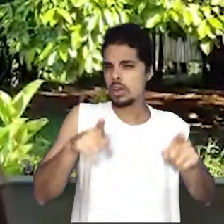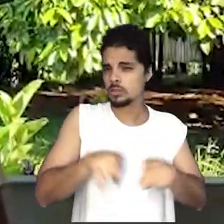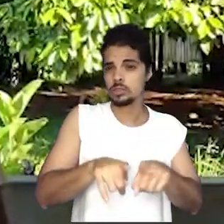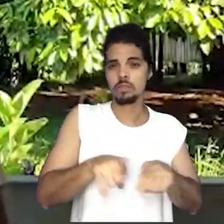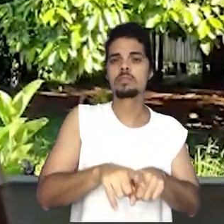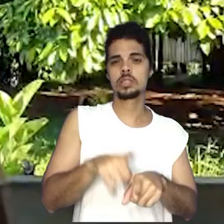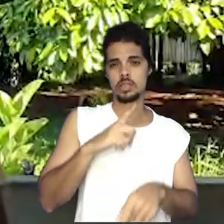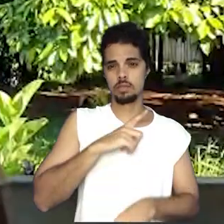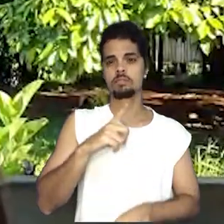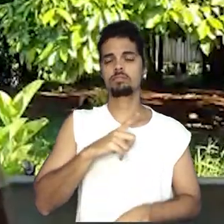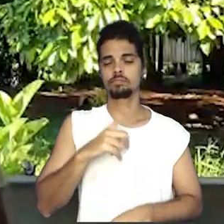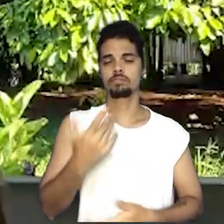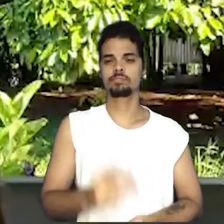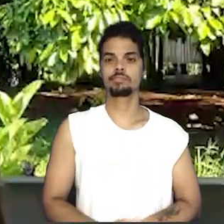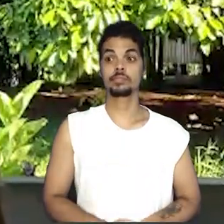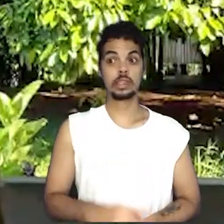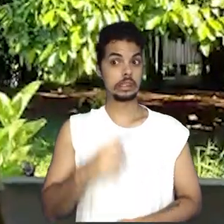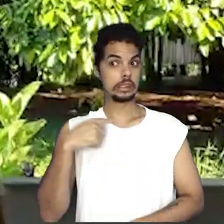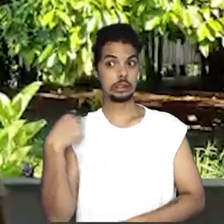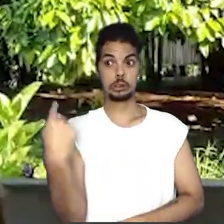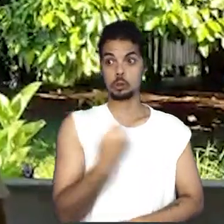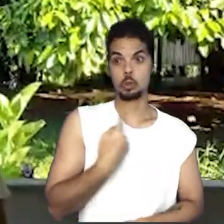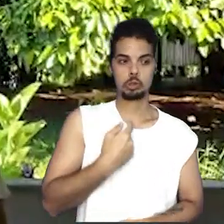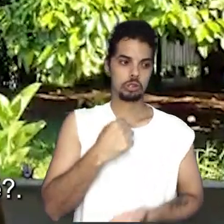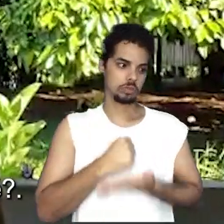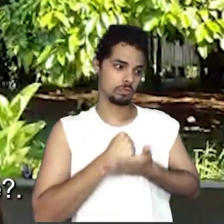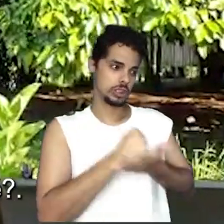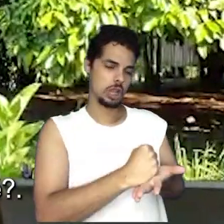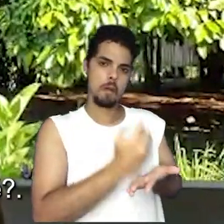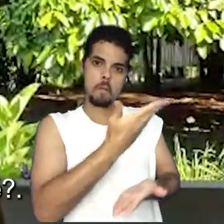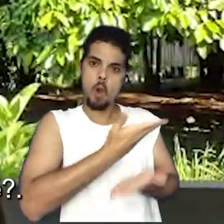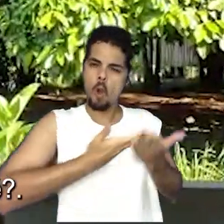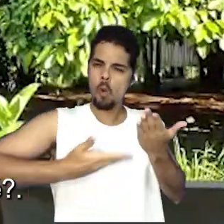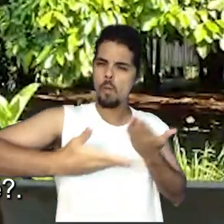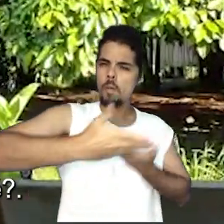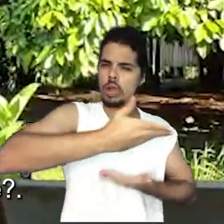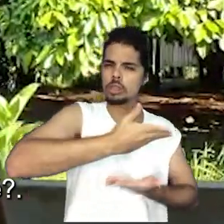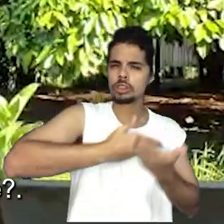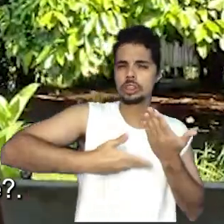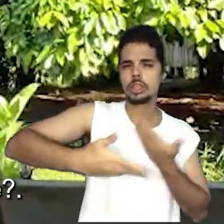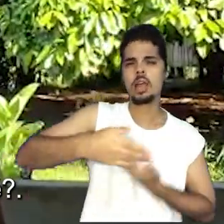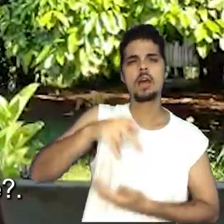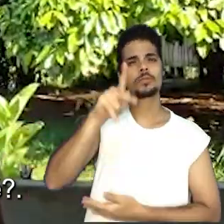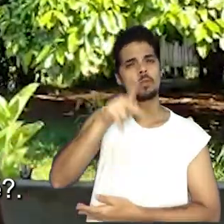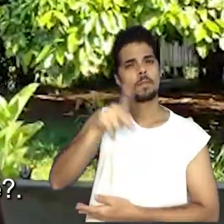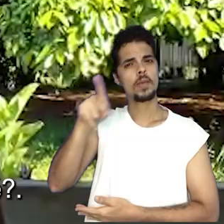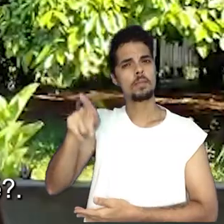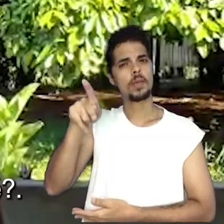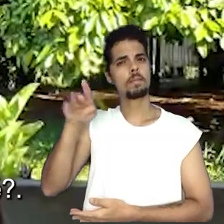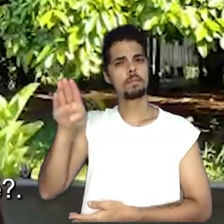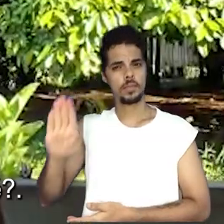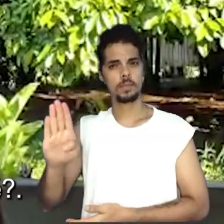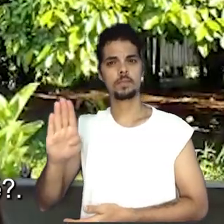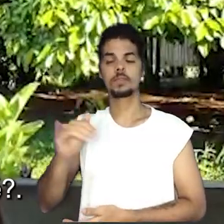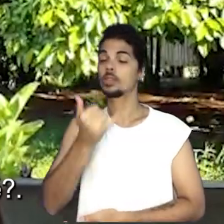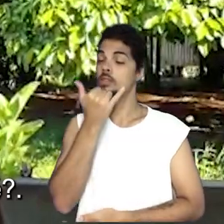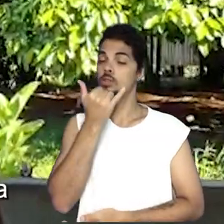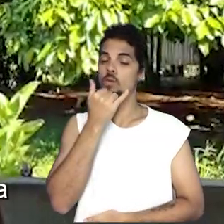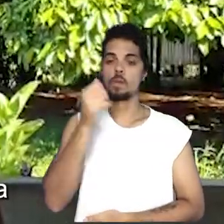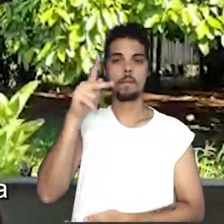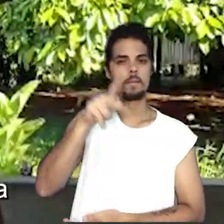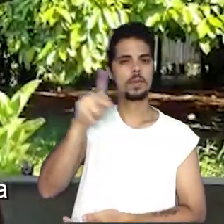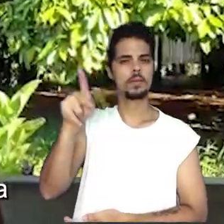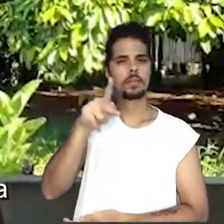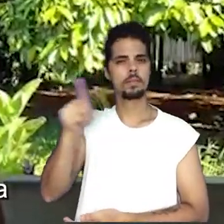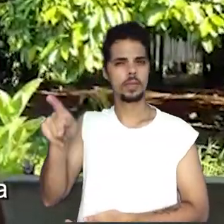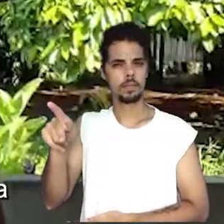nada da nossa realidade, né? Então isso foi uma conquista. Além de também nossas escolas hoje, nós mesmos construímos os nossos próprios PPPs. Né?